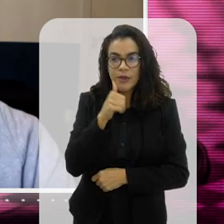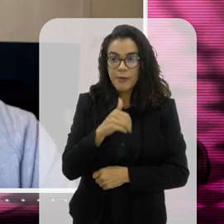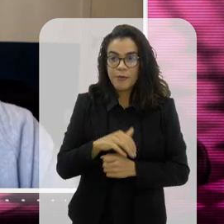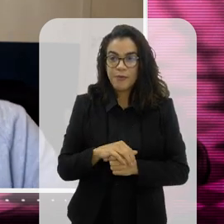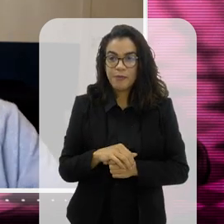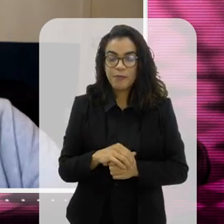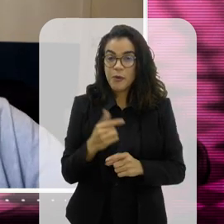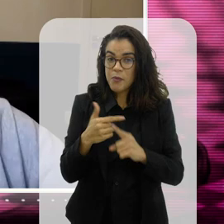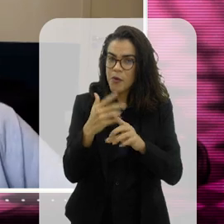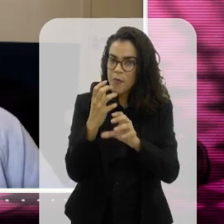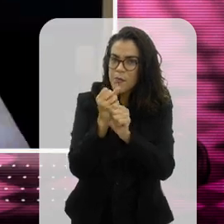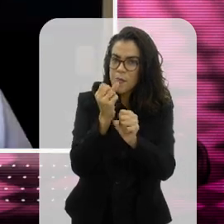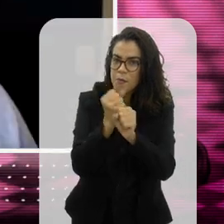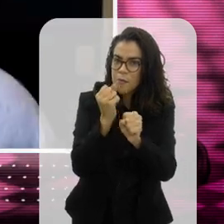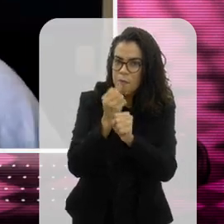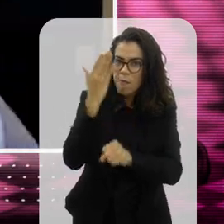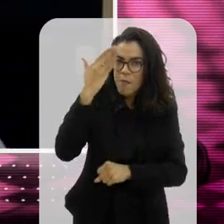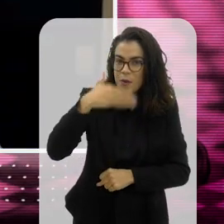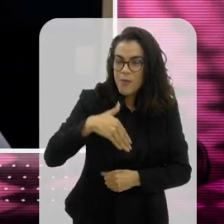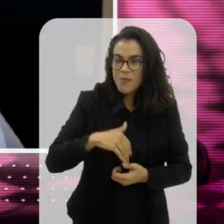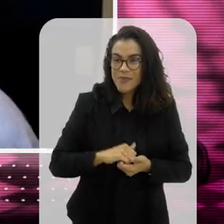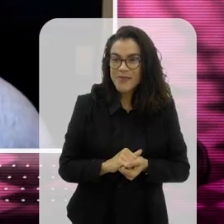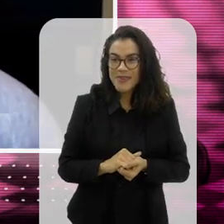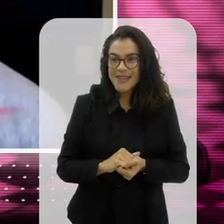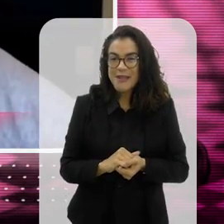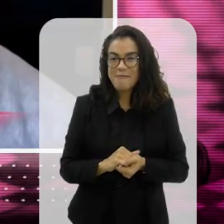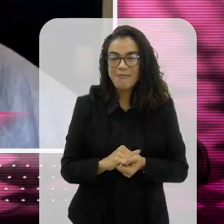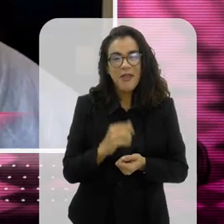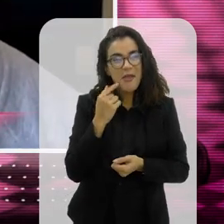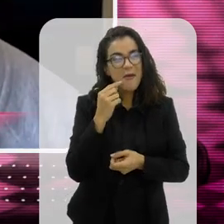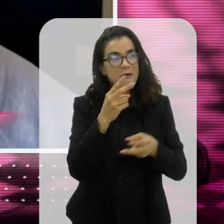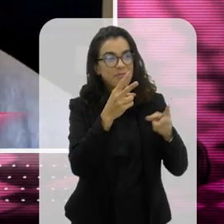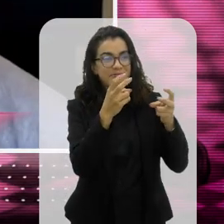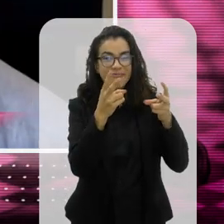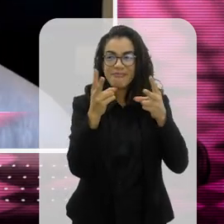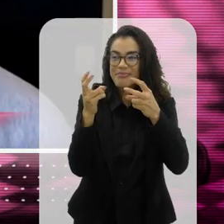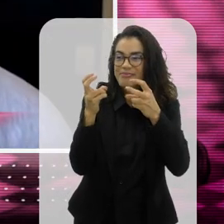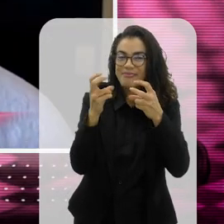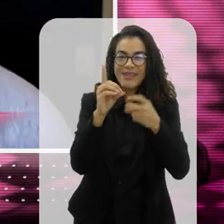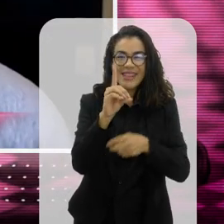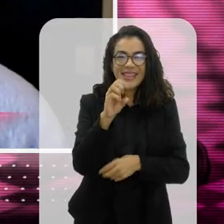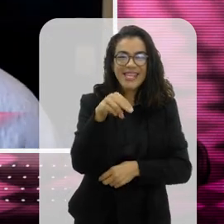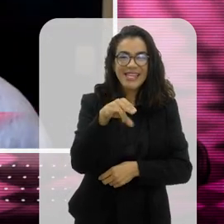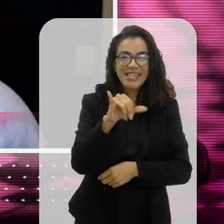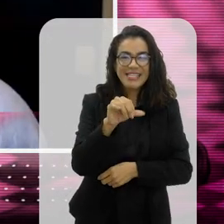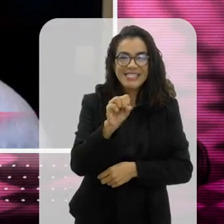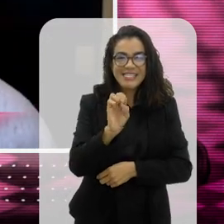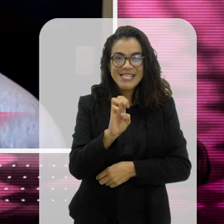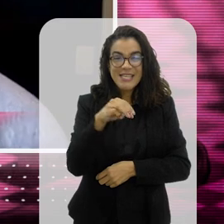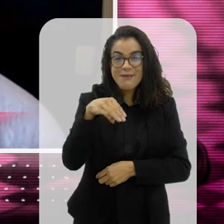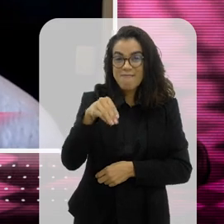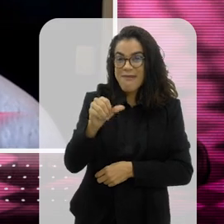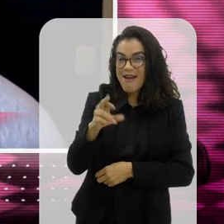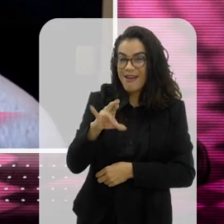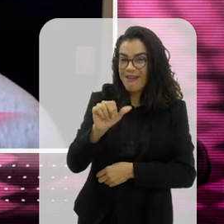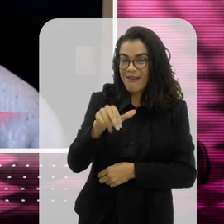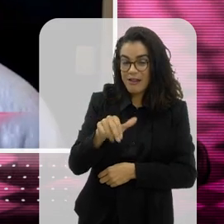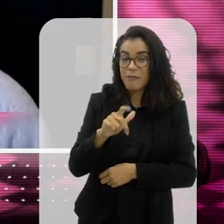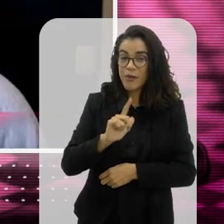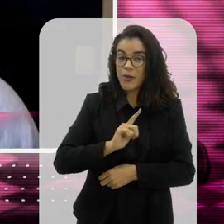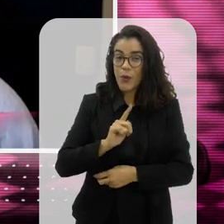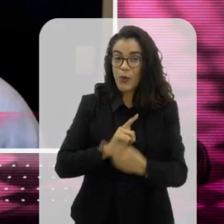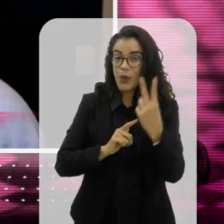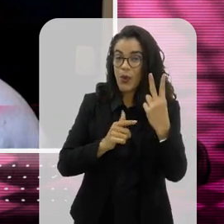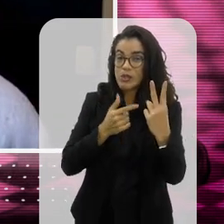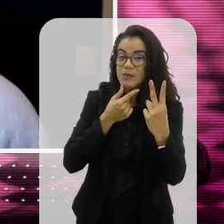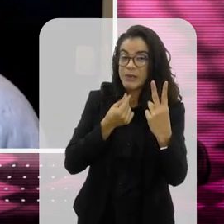números mostram, né? Nossa, eu me vejo tanto na fala da Denise e da Mariana também, porque eu tenho